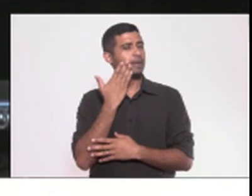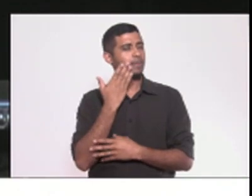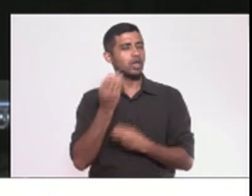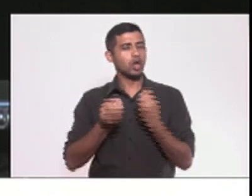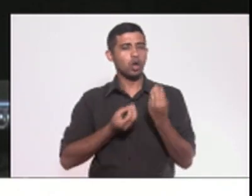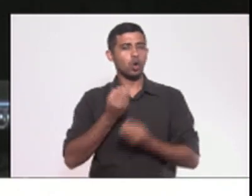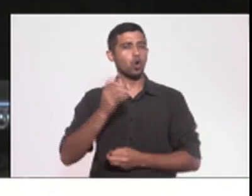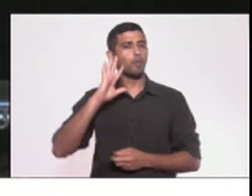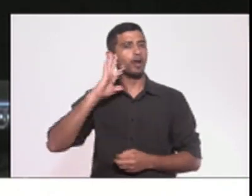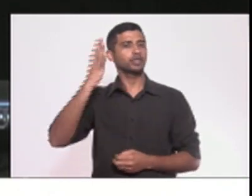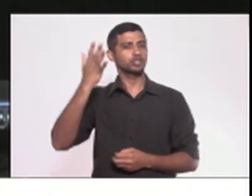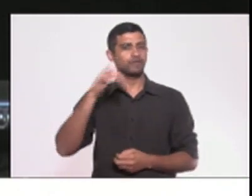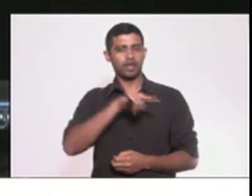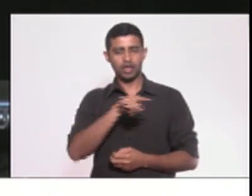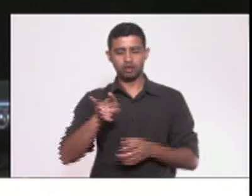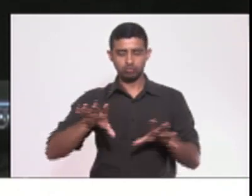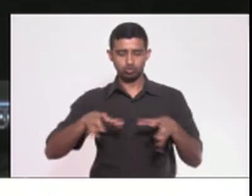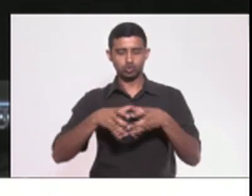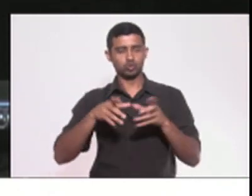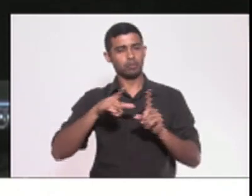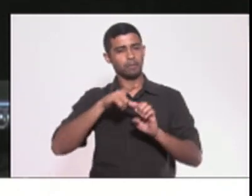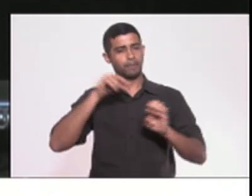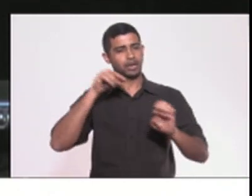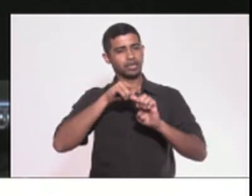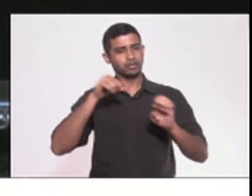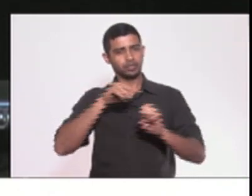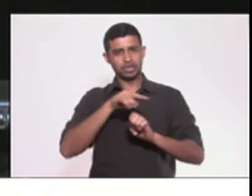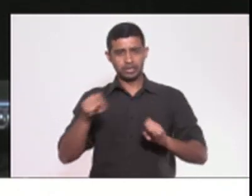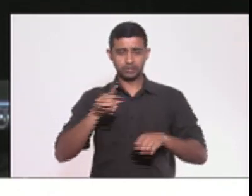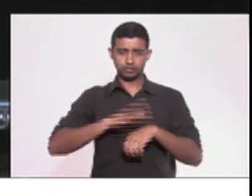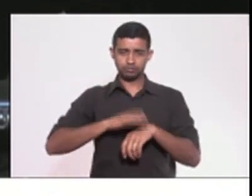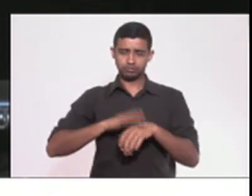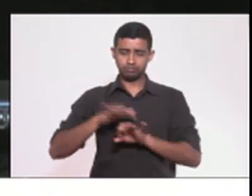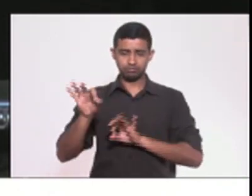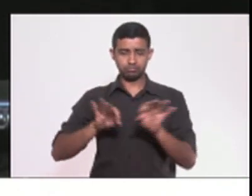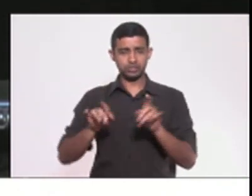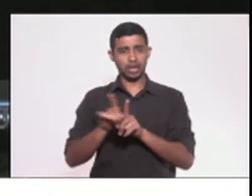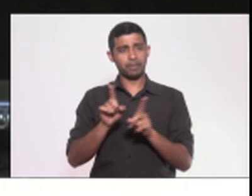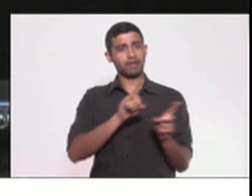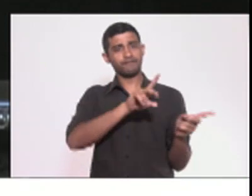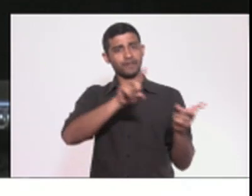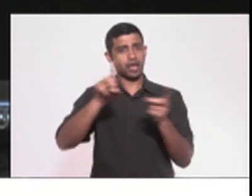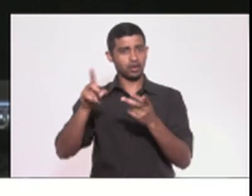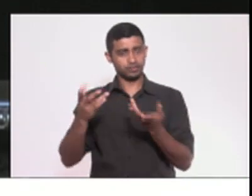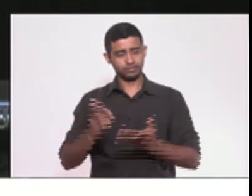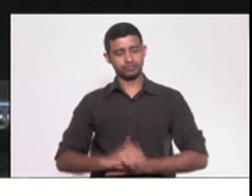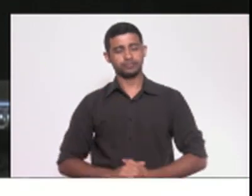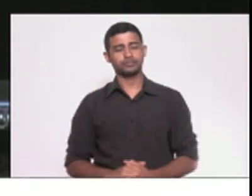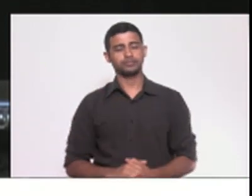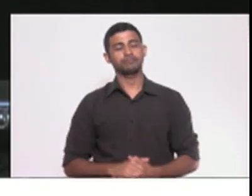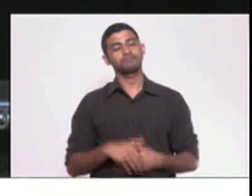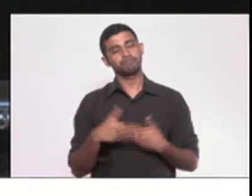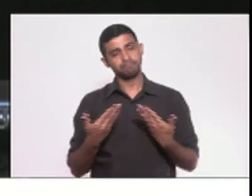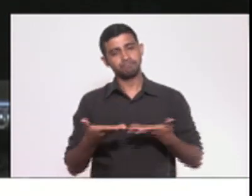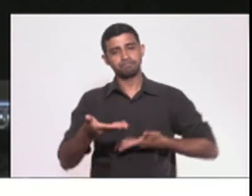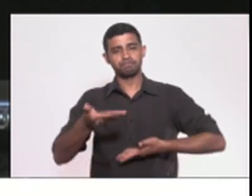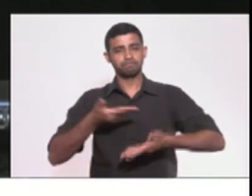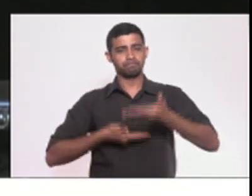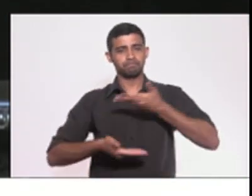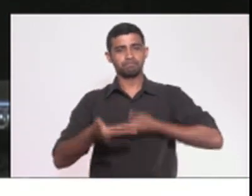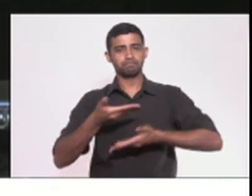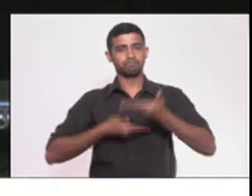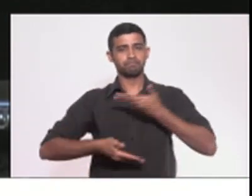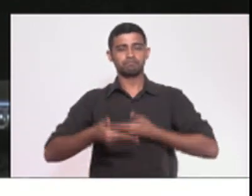que os empreendedores estão produzindo e ofertando no mercado. É dessa interação que